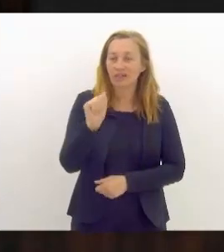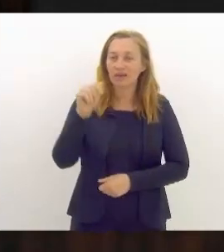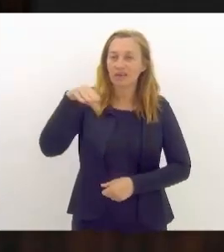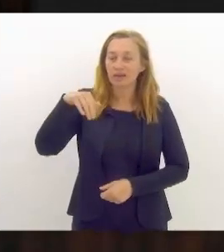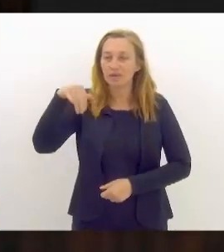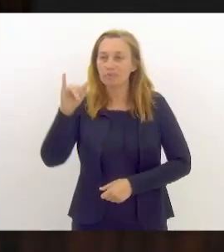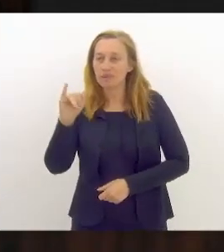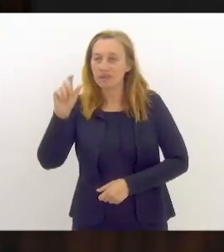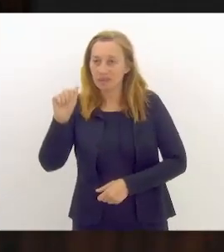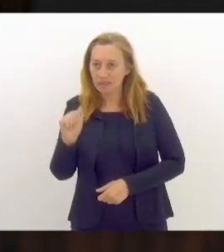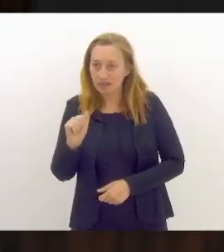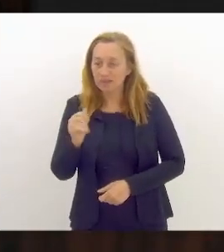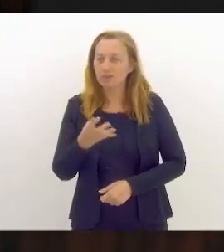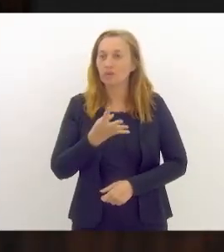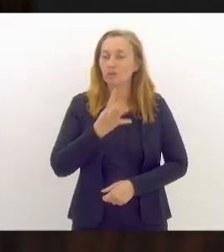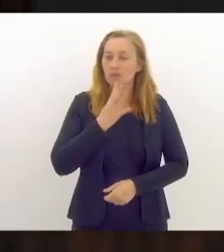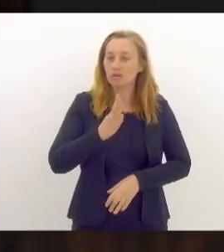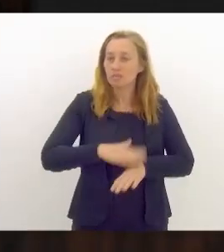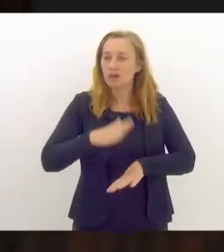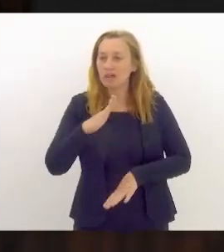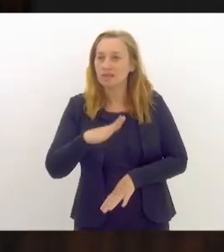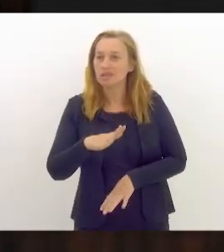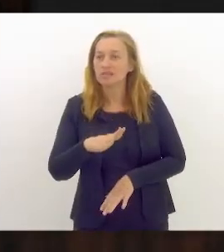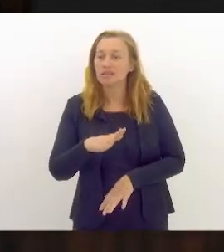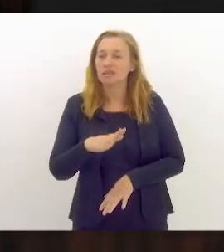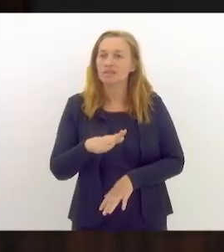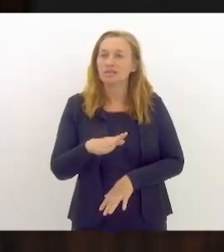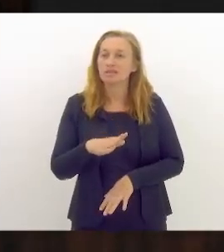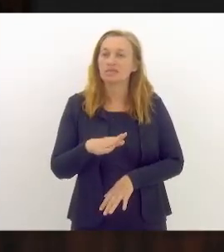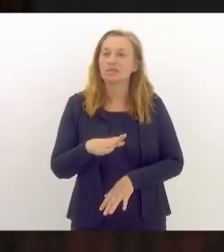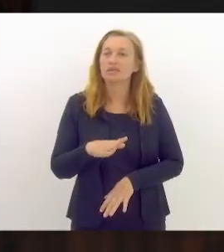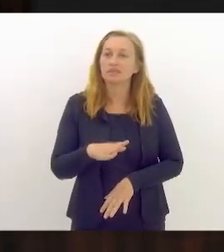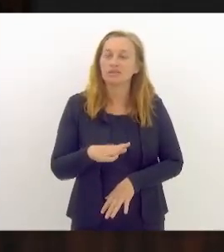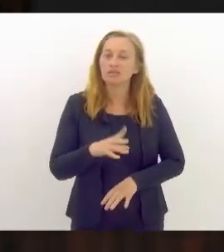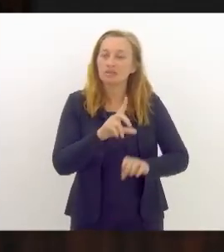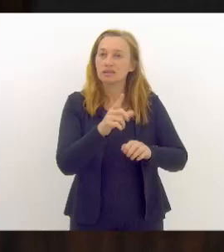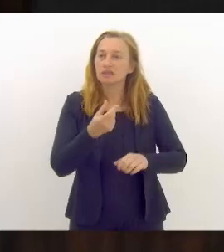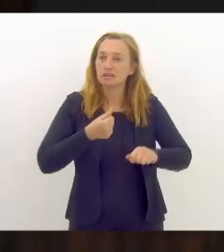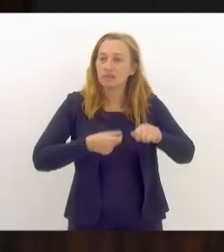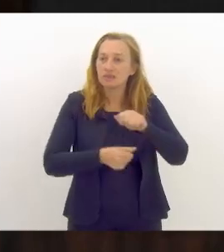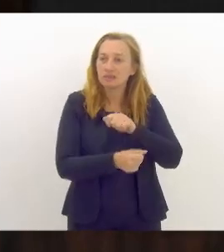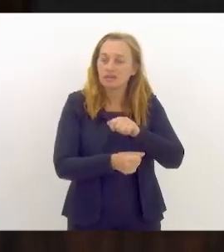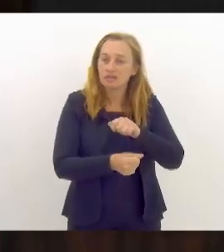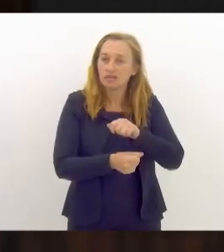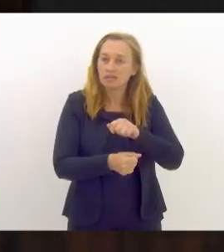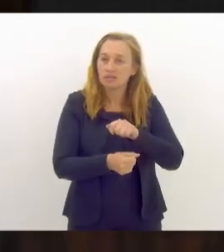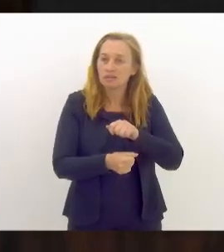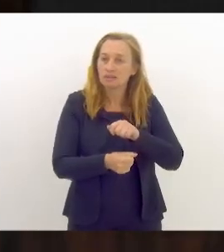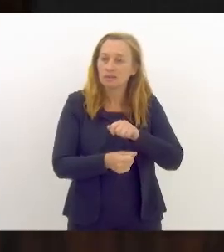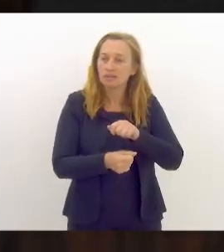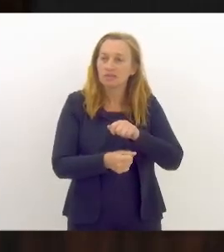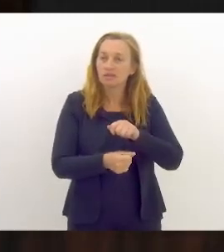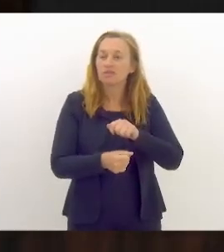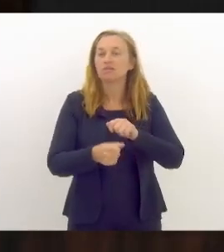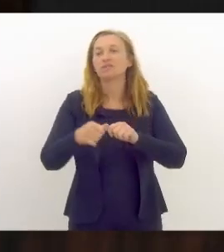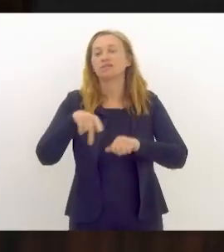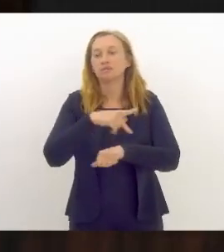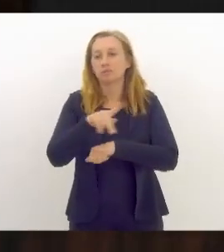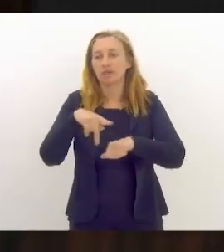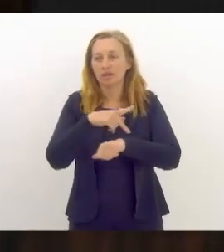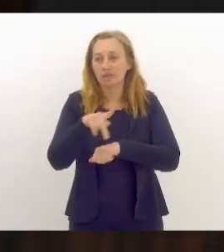reconhecida como uma das mais das maiores investidoras Anjos de startups do país